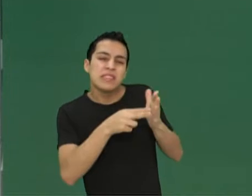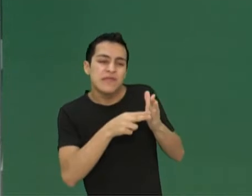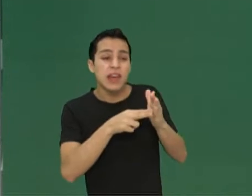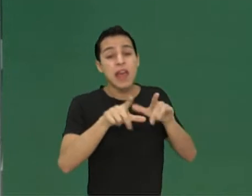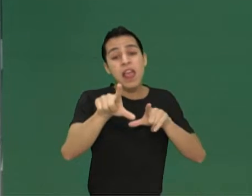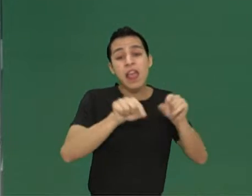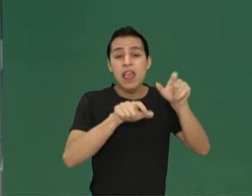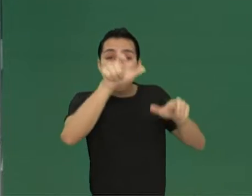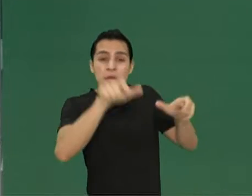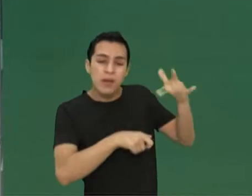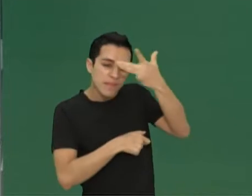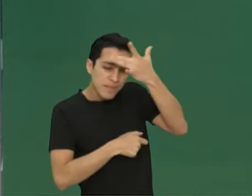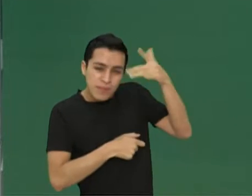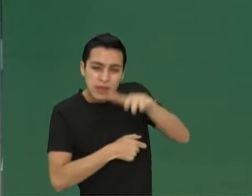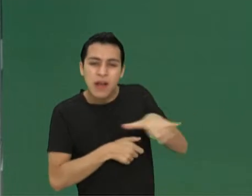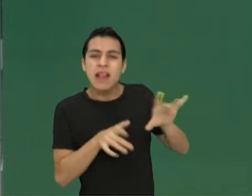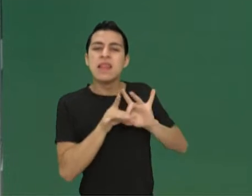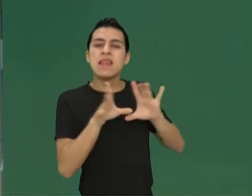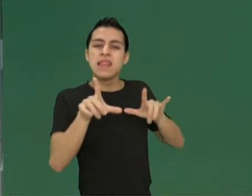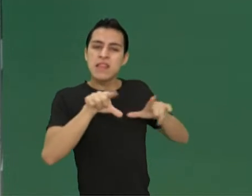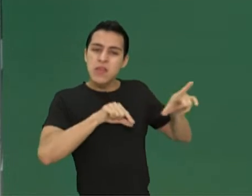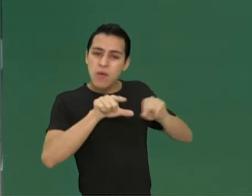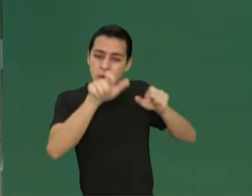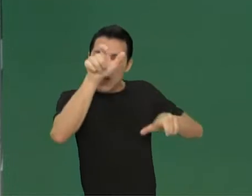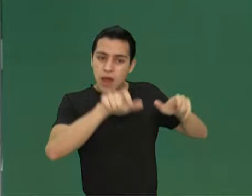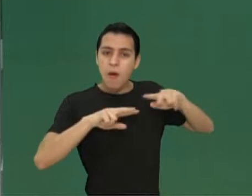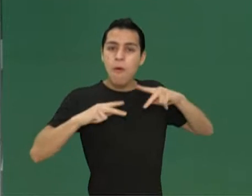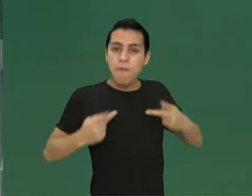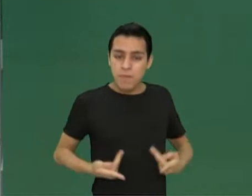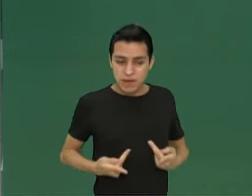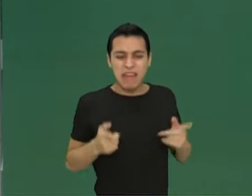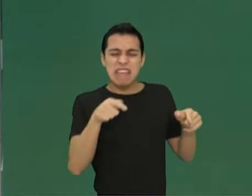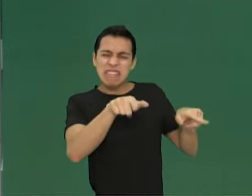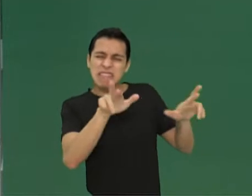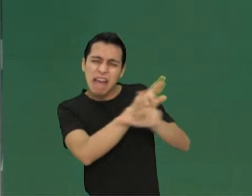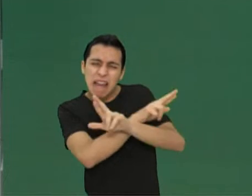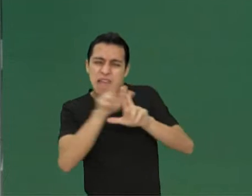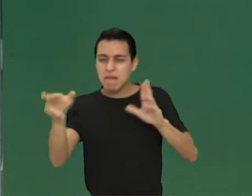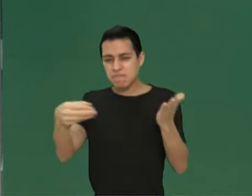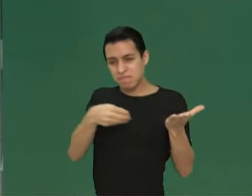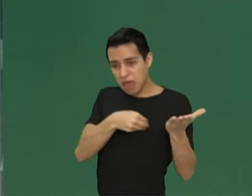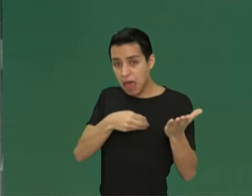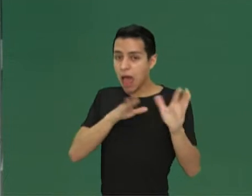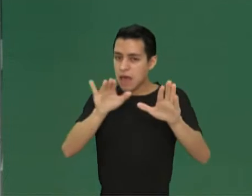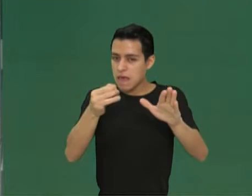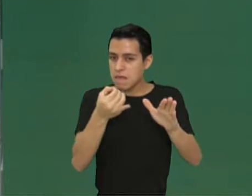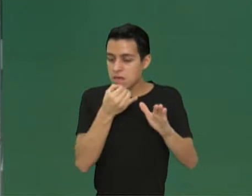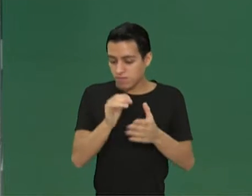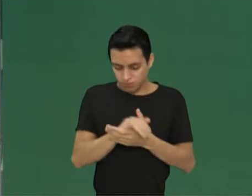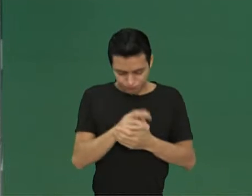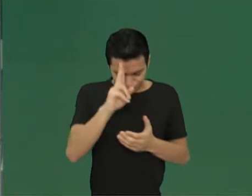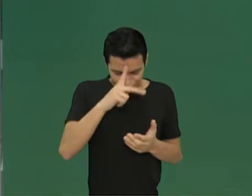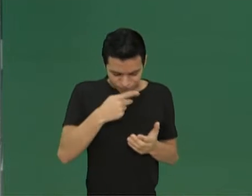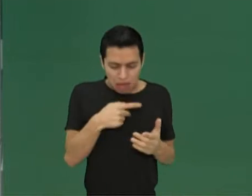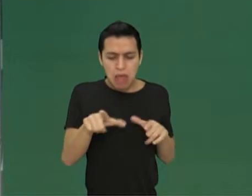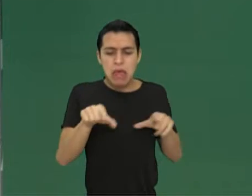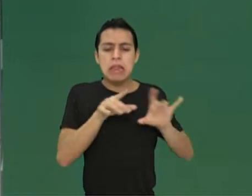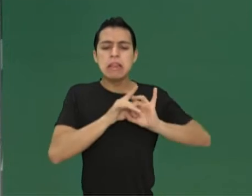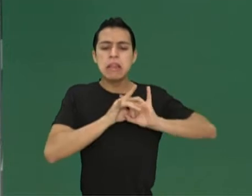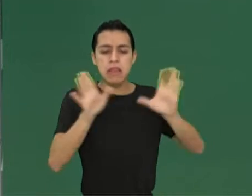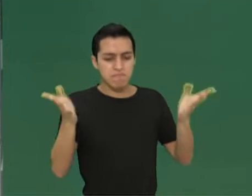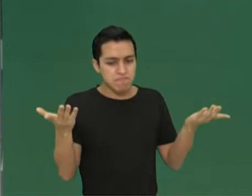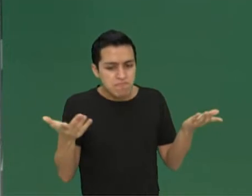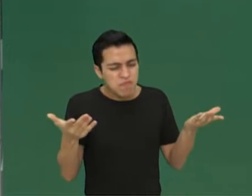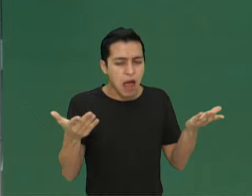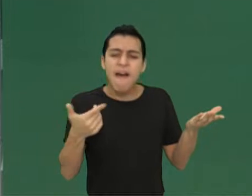É fruto do livre-arbítrio do ser humano, né, e daí está ligado ao pecado, né, quando a pessoa com o seu livre-arbítrio